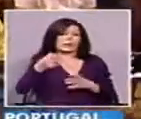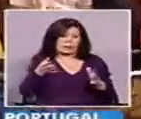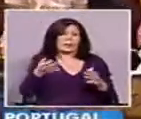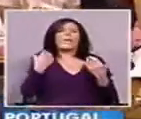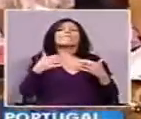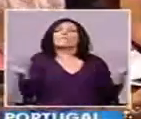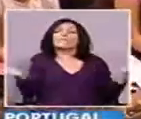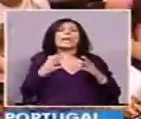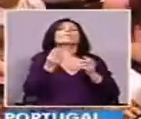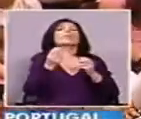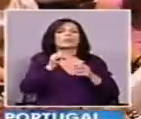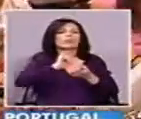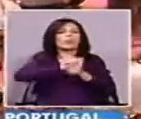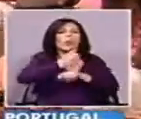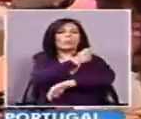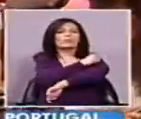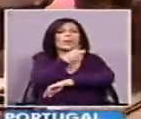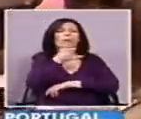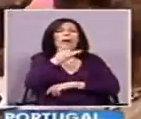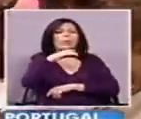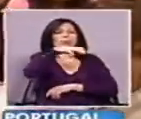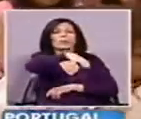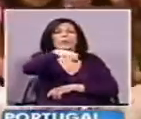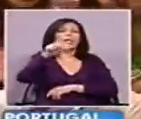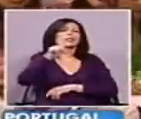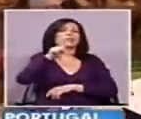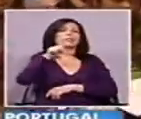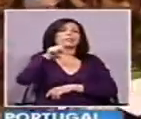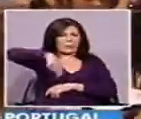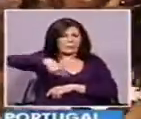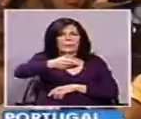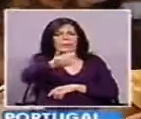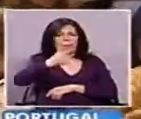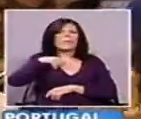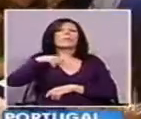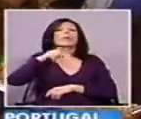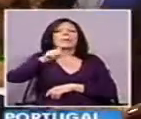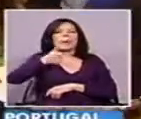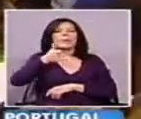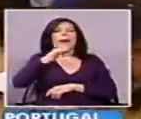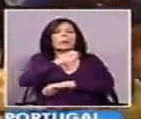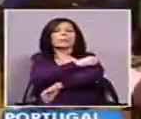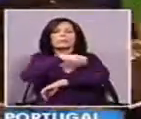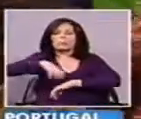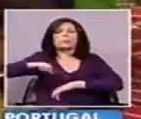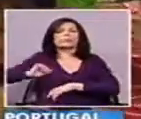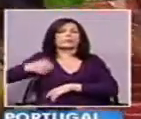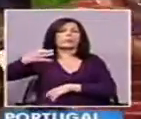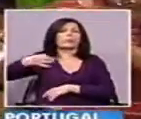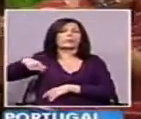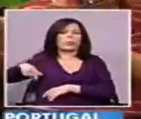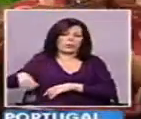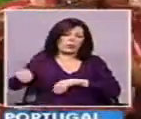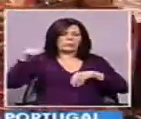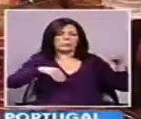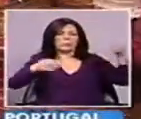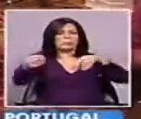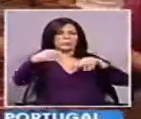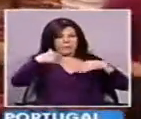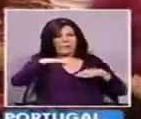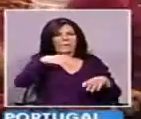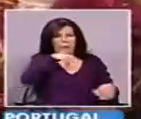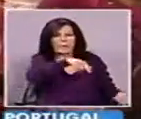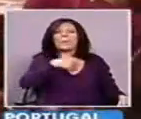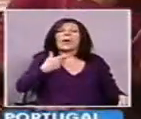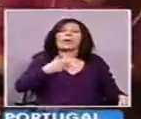virão muitas de outros bairros, como os bairros de Lisboa e os bairros do Porto. É agora com o maestro que vamos também